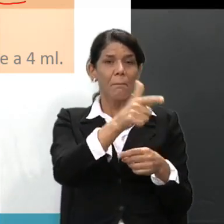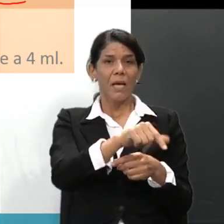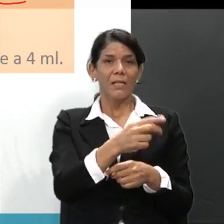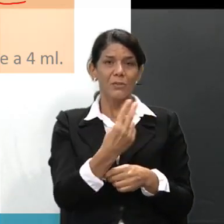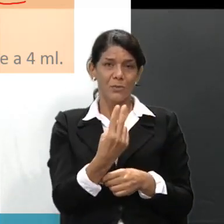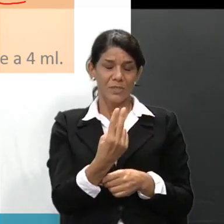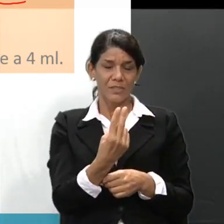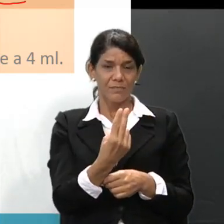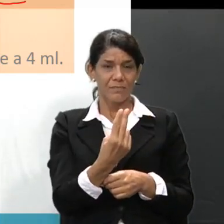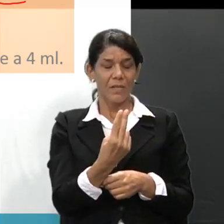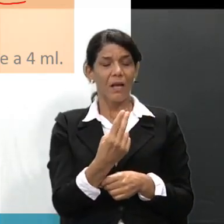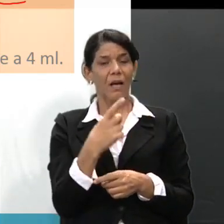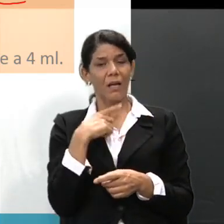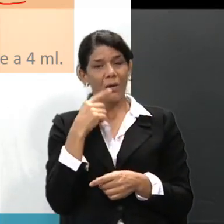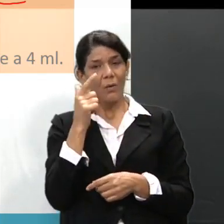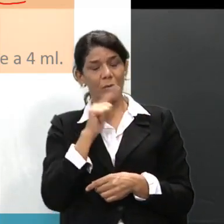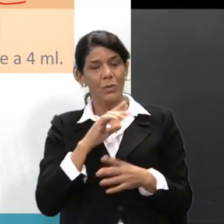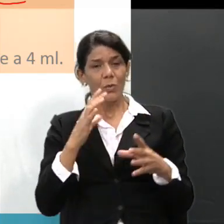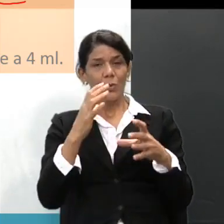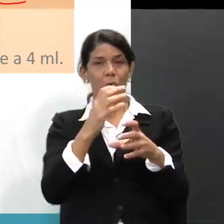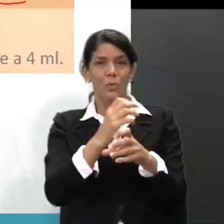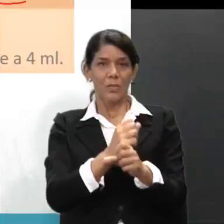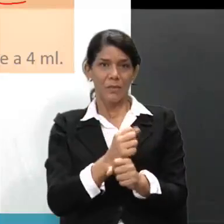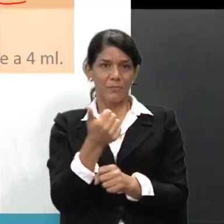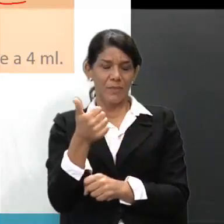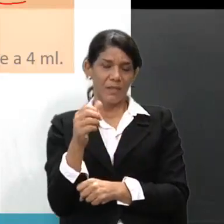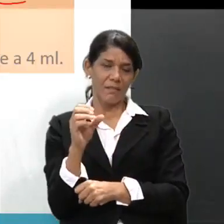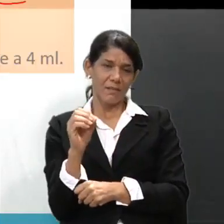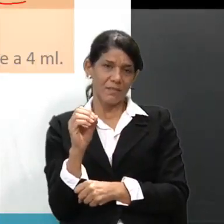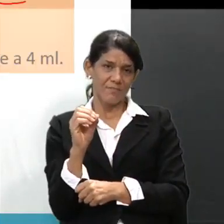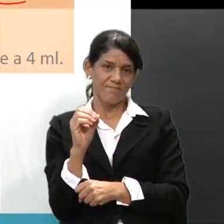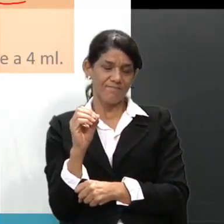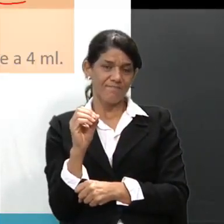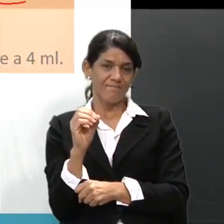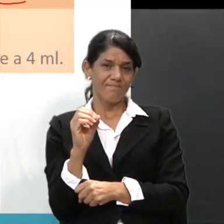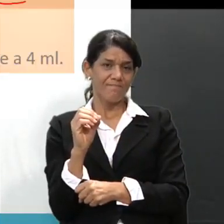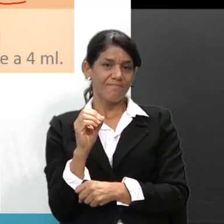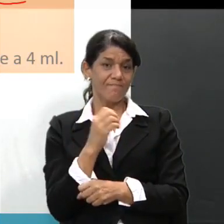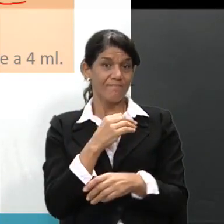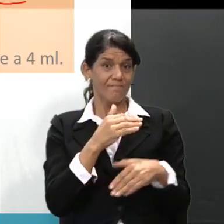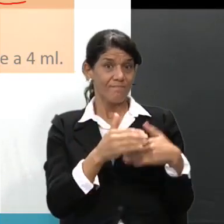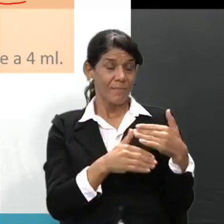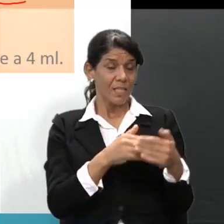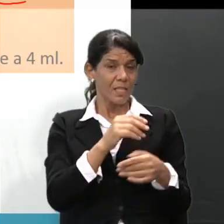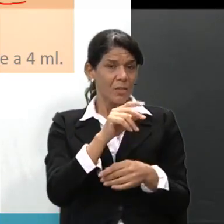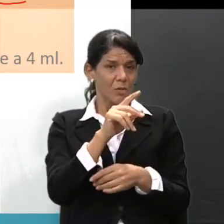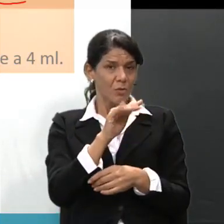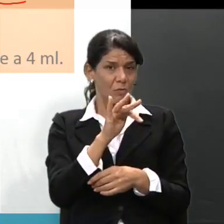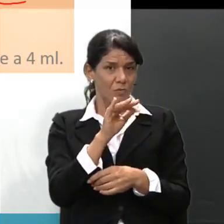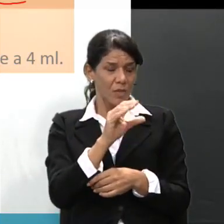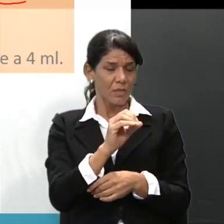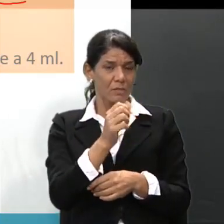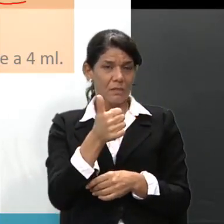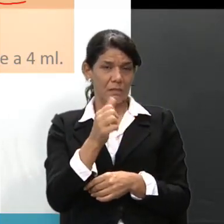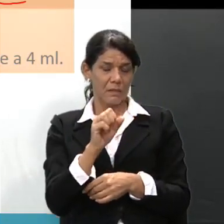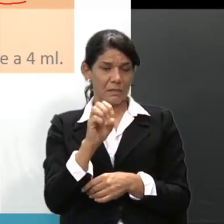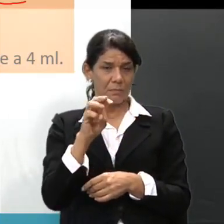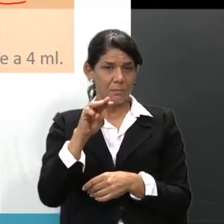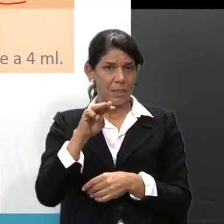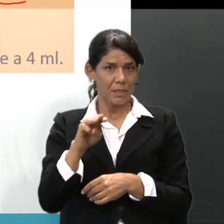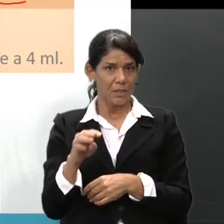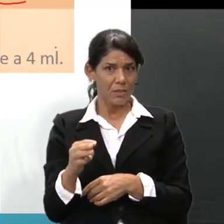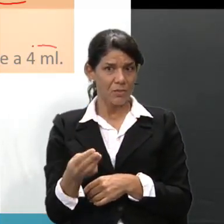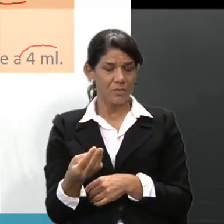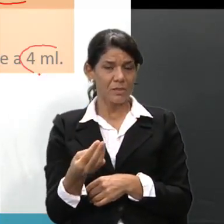2. E aí eu vou ter a capacidade total do frasco, que é 10. Ao passo que num frasco ampola de 10